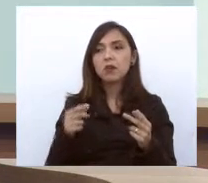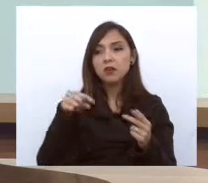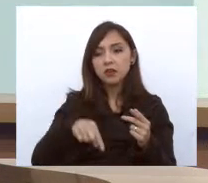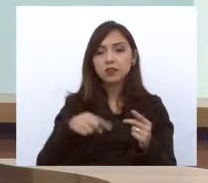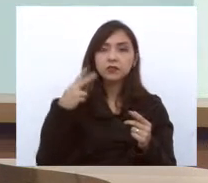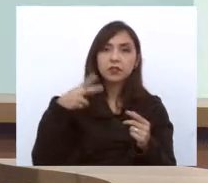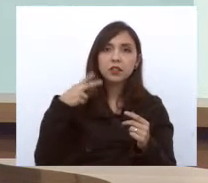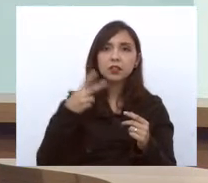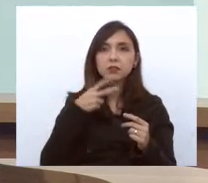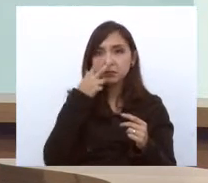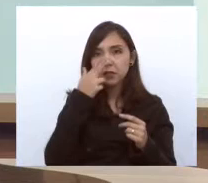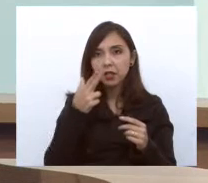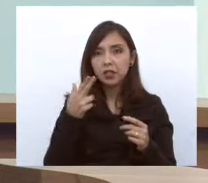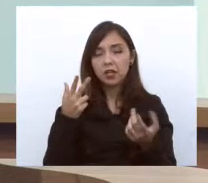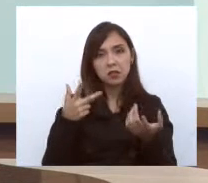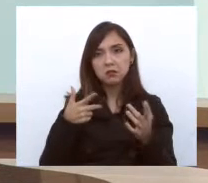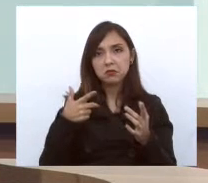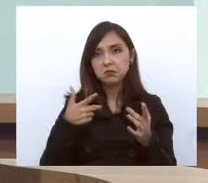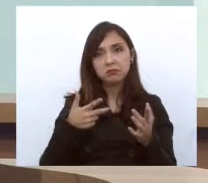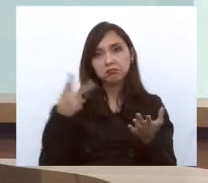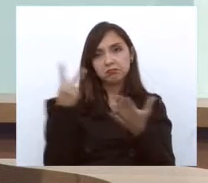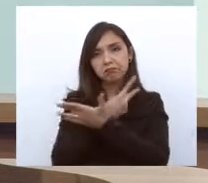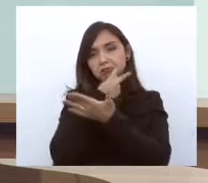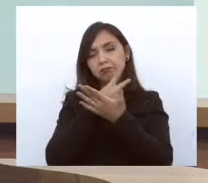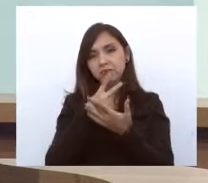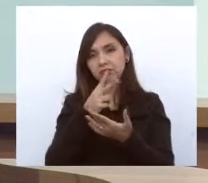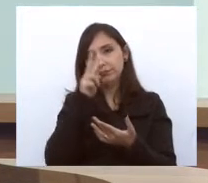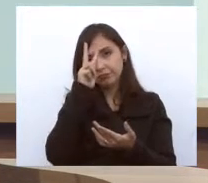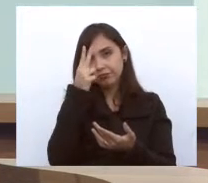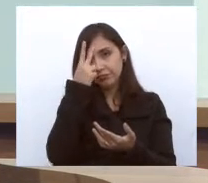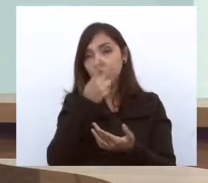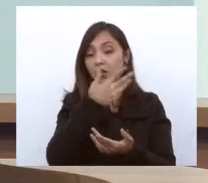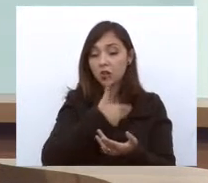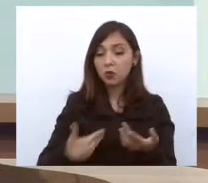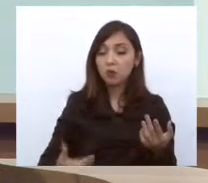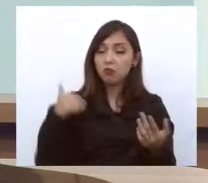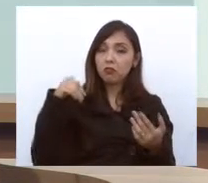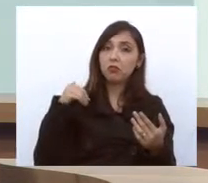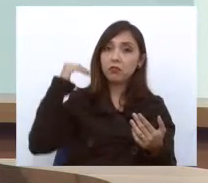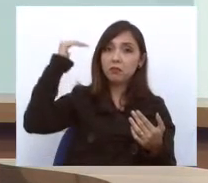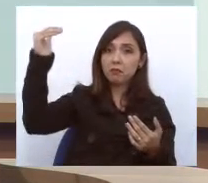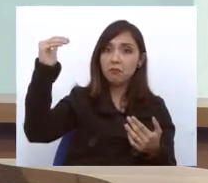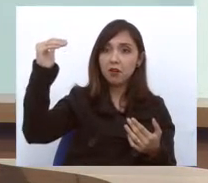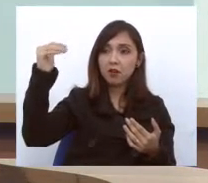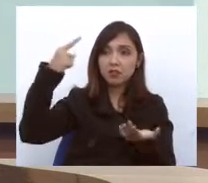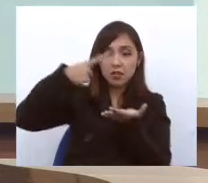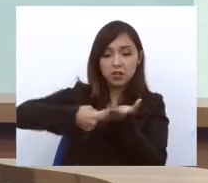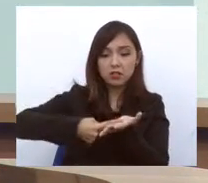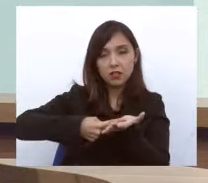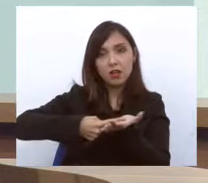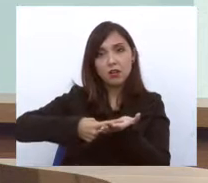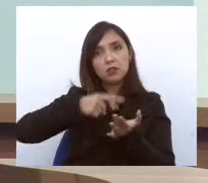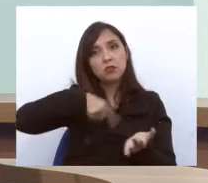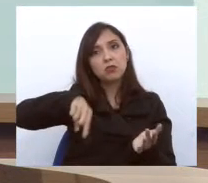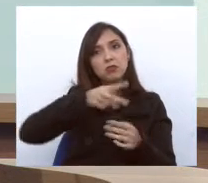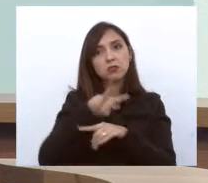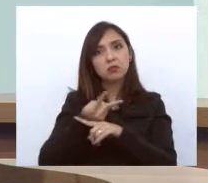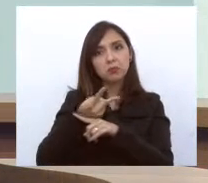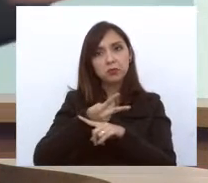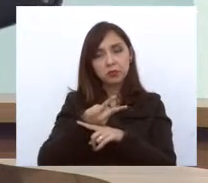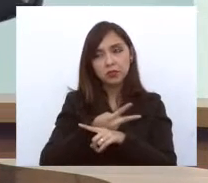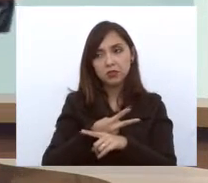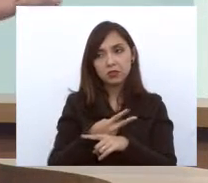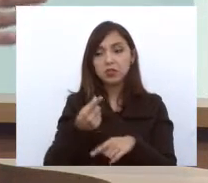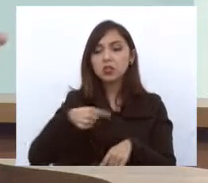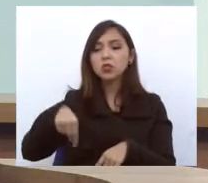nossa casa. Se nós tivéssemos aprovado, o governo ia sair por cima, porque fez acordo com os procuradores. E